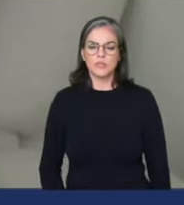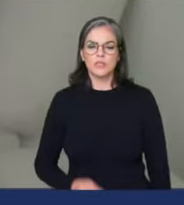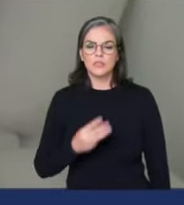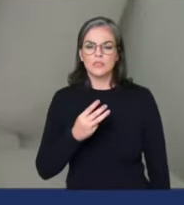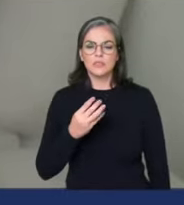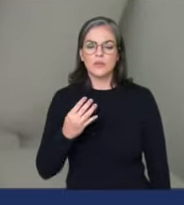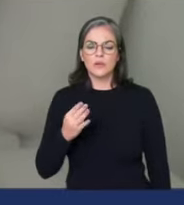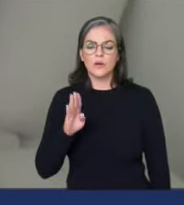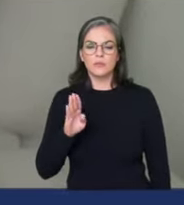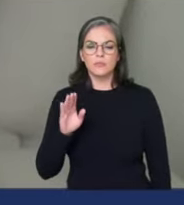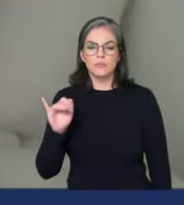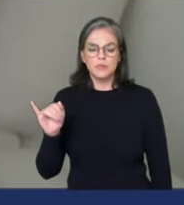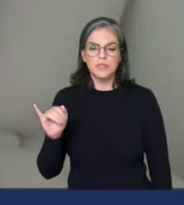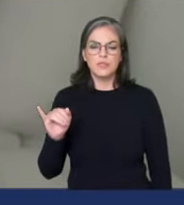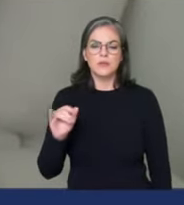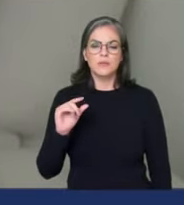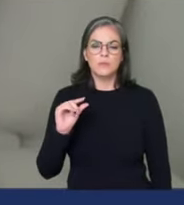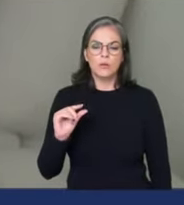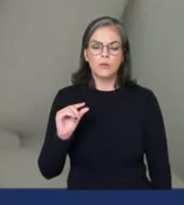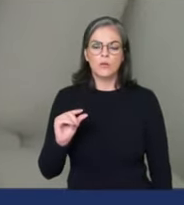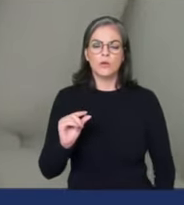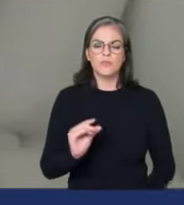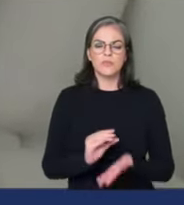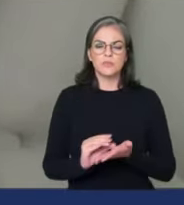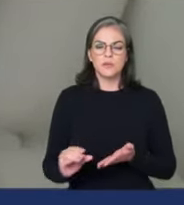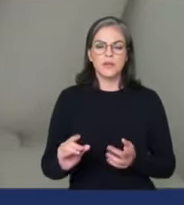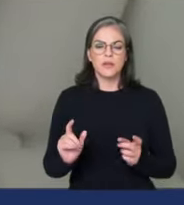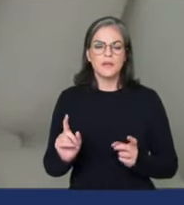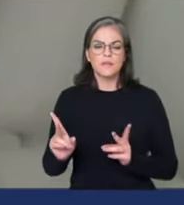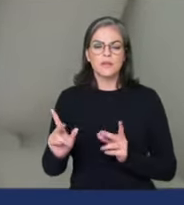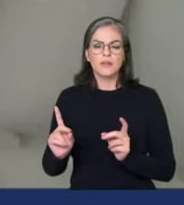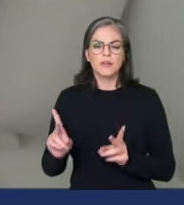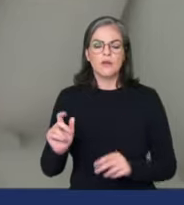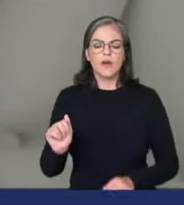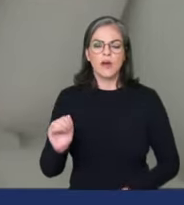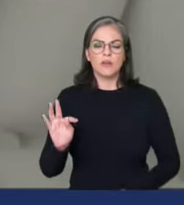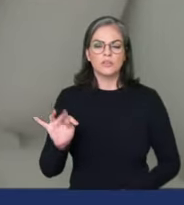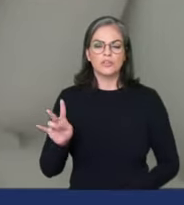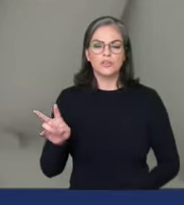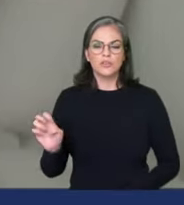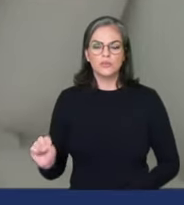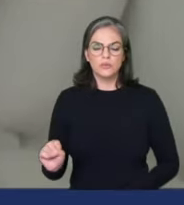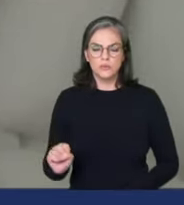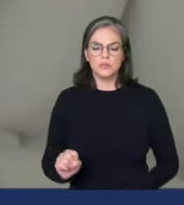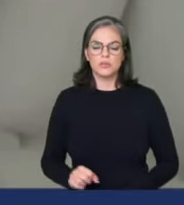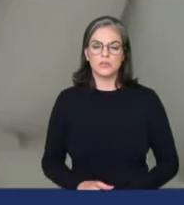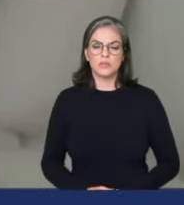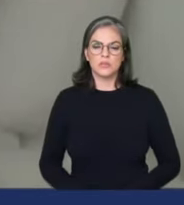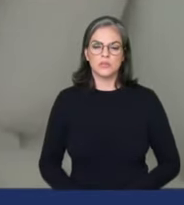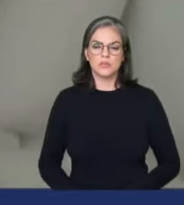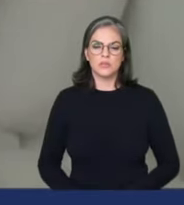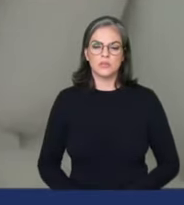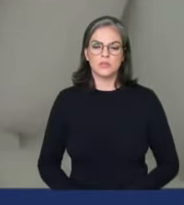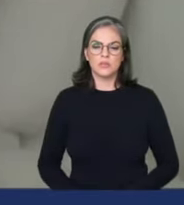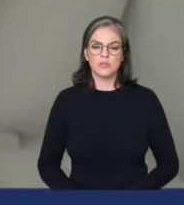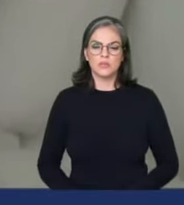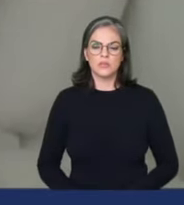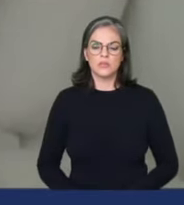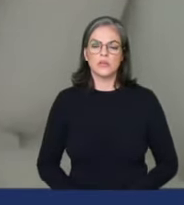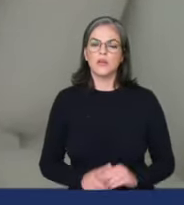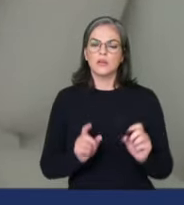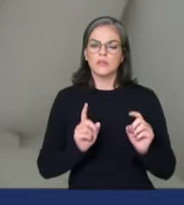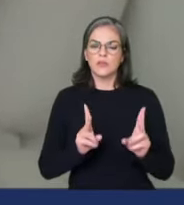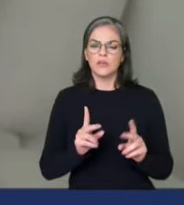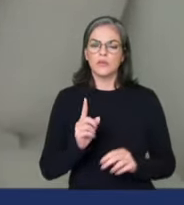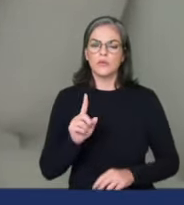vendeu ativos, né? Como disse o David, né? Complementar o David, a Relan foi vendida por irrisórios 1,8